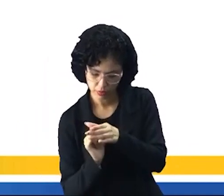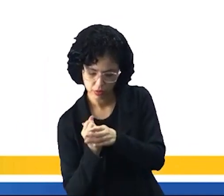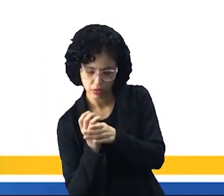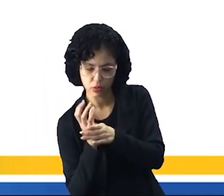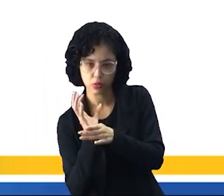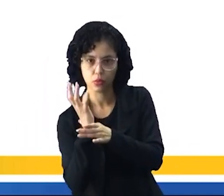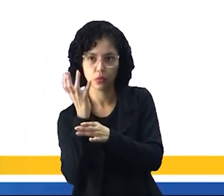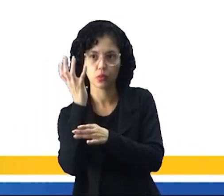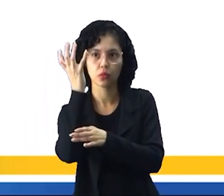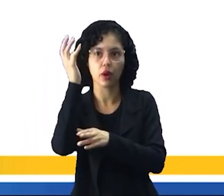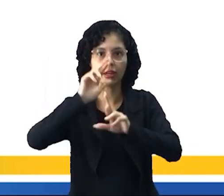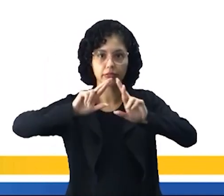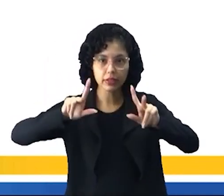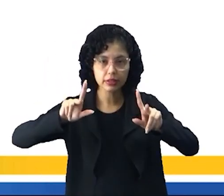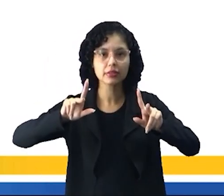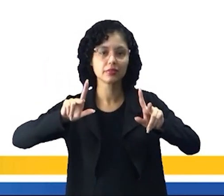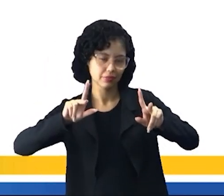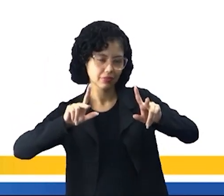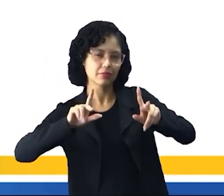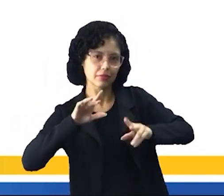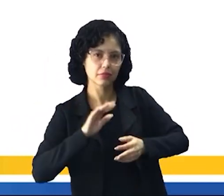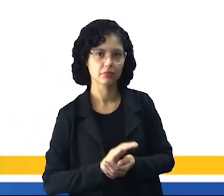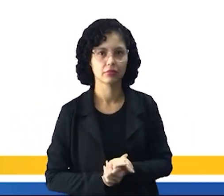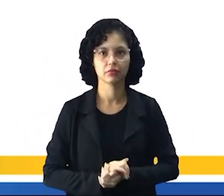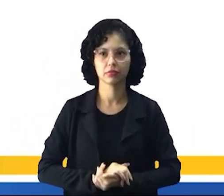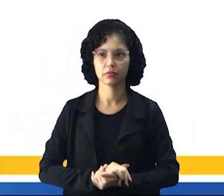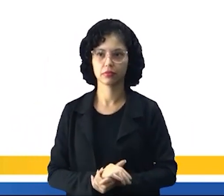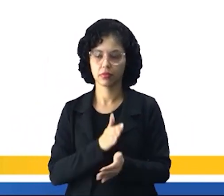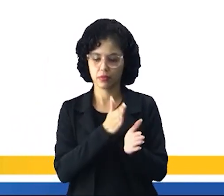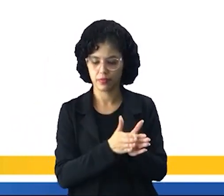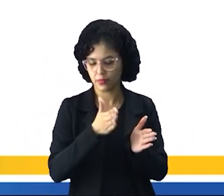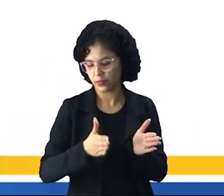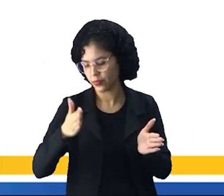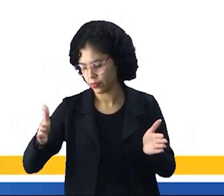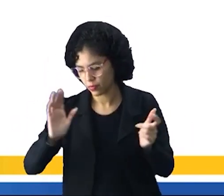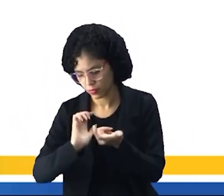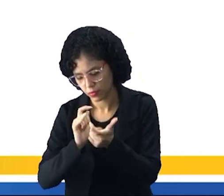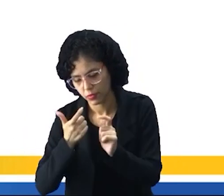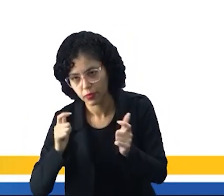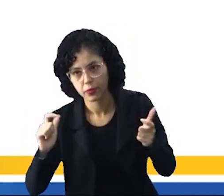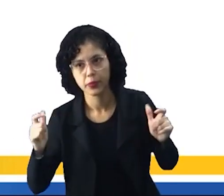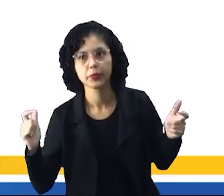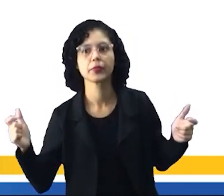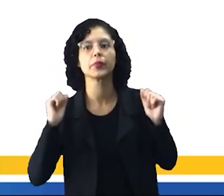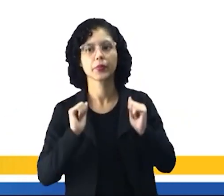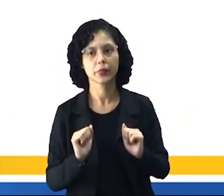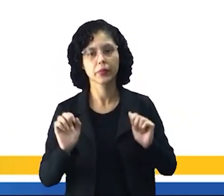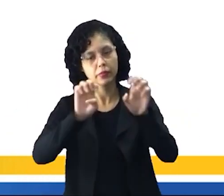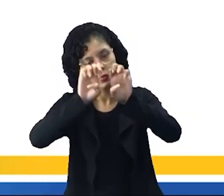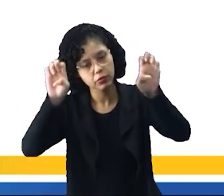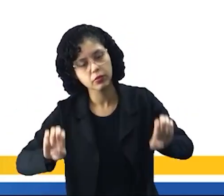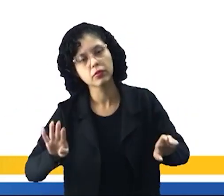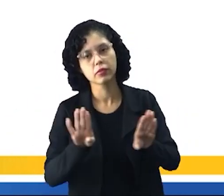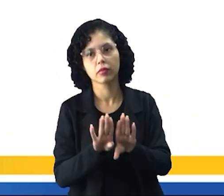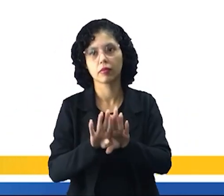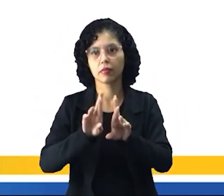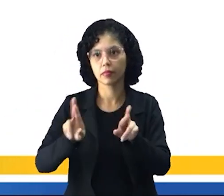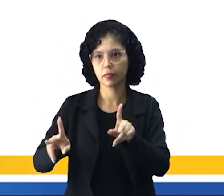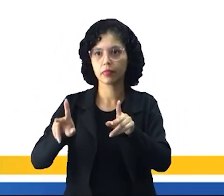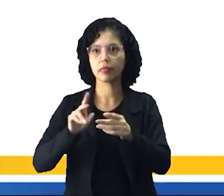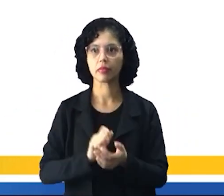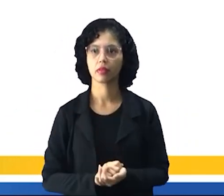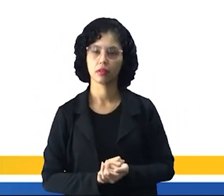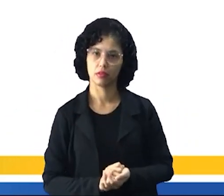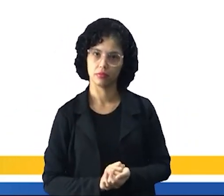se desenvolvendo. Então, eles vão ter diferentes fases de crescimento e elas podem ter estruturas também diferentes. Às